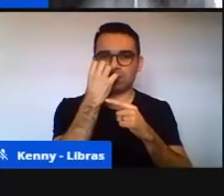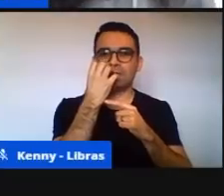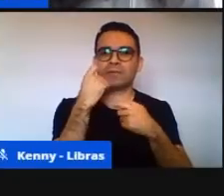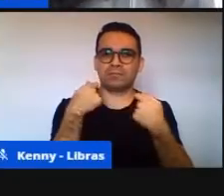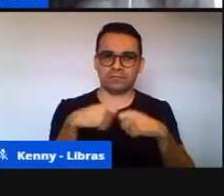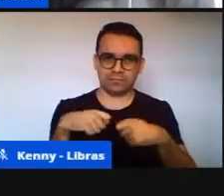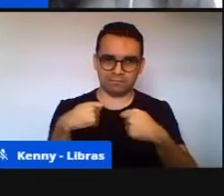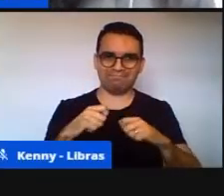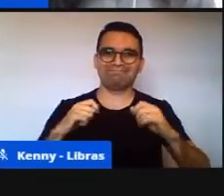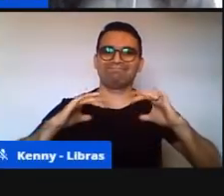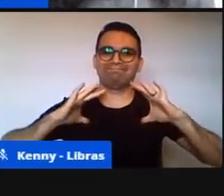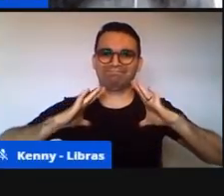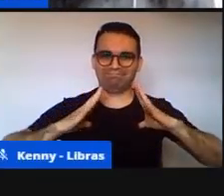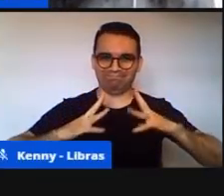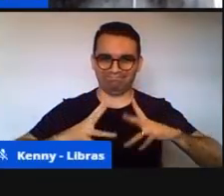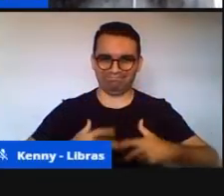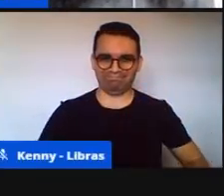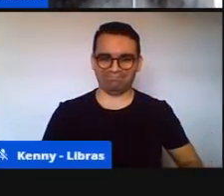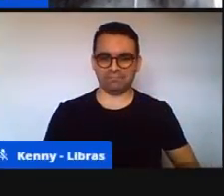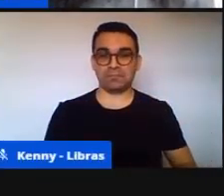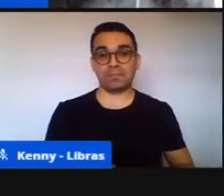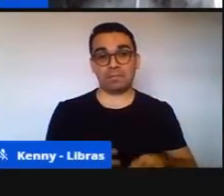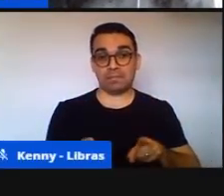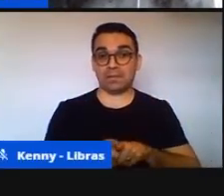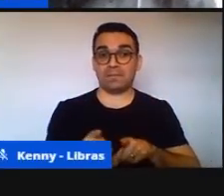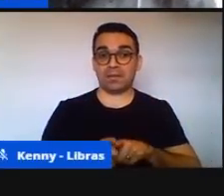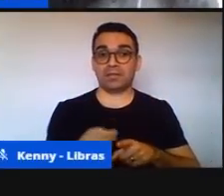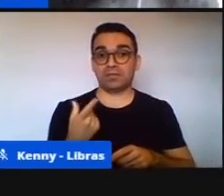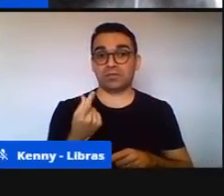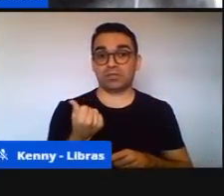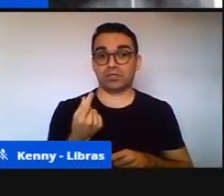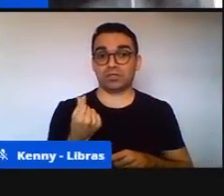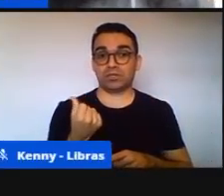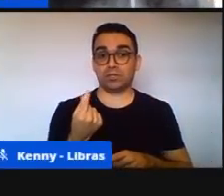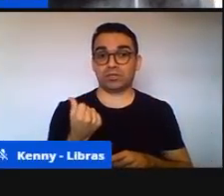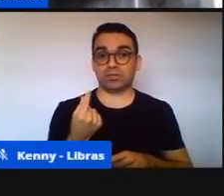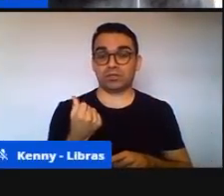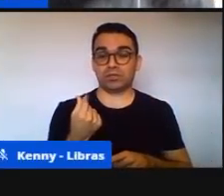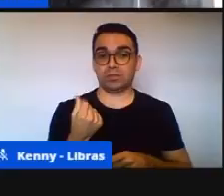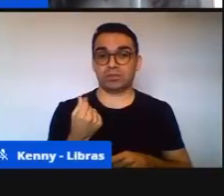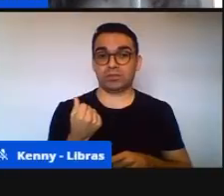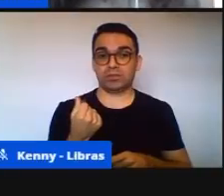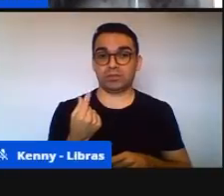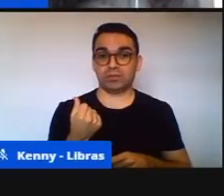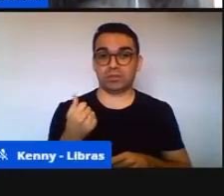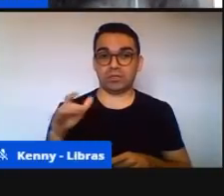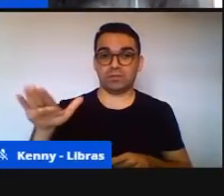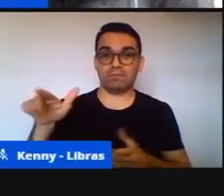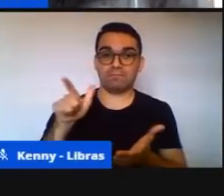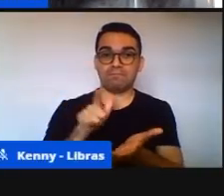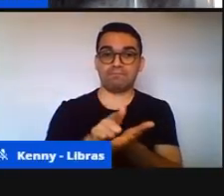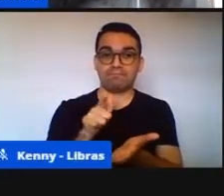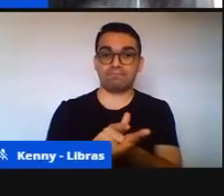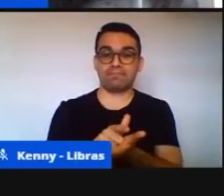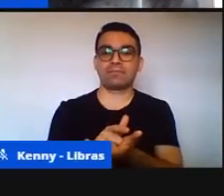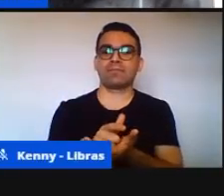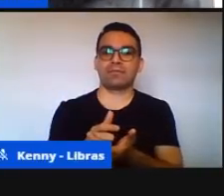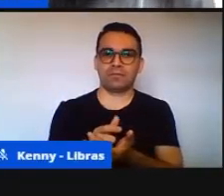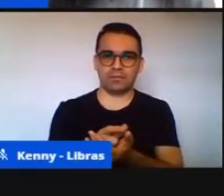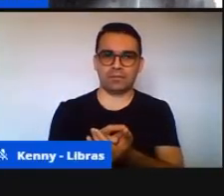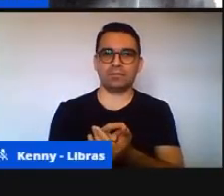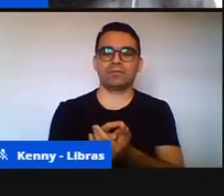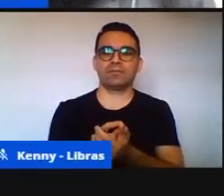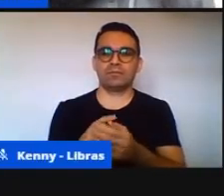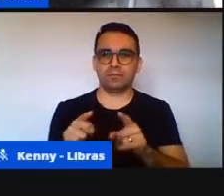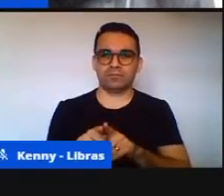sempre depois que pegar no dinheiro, tá? Depois que utilizar o sanitário, depois que recolher o lixo,